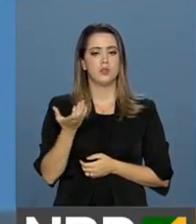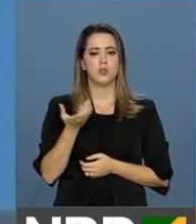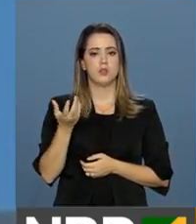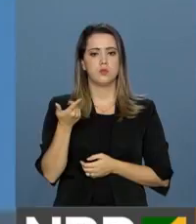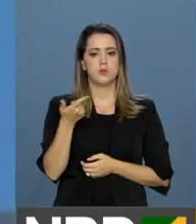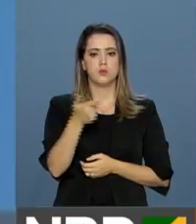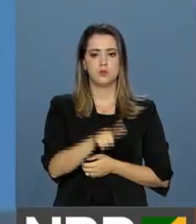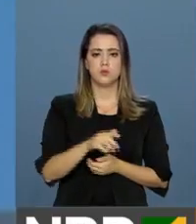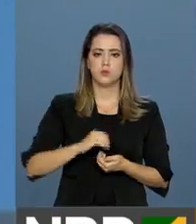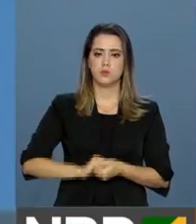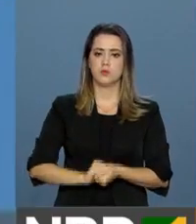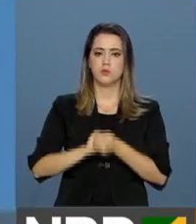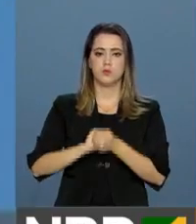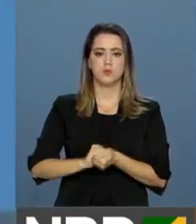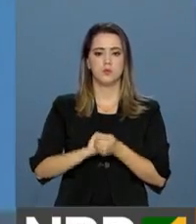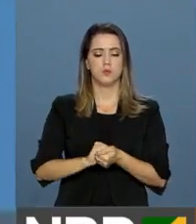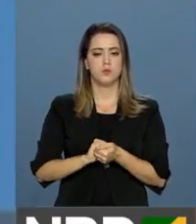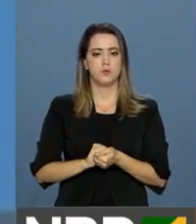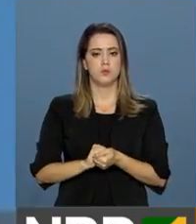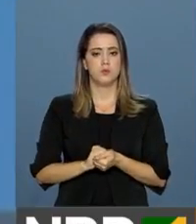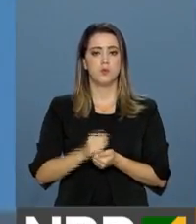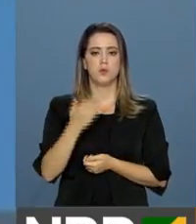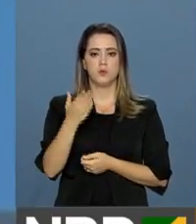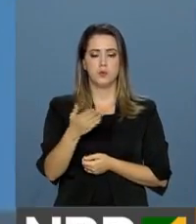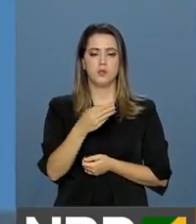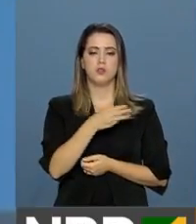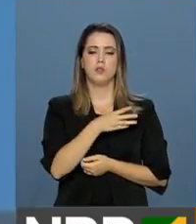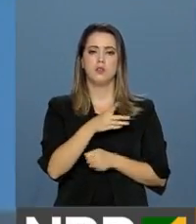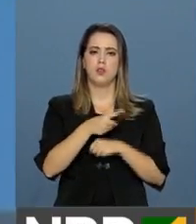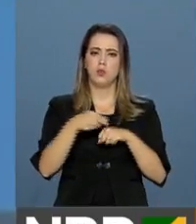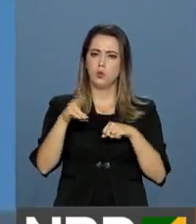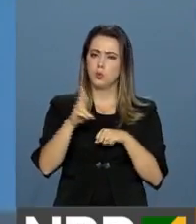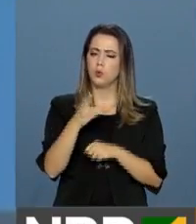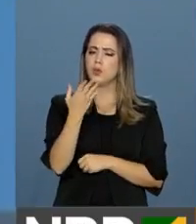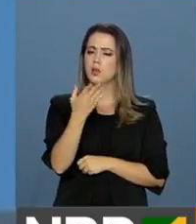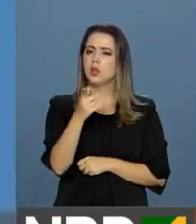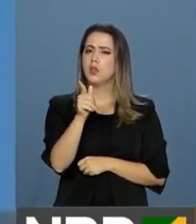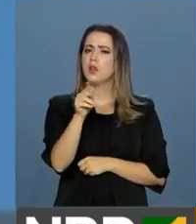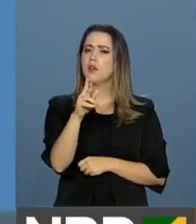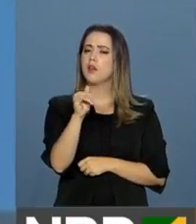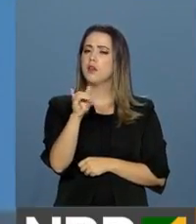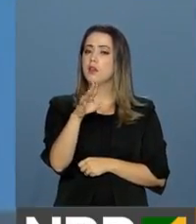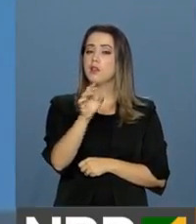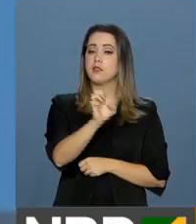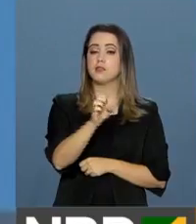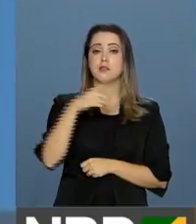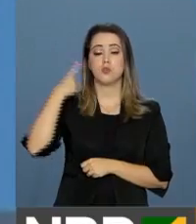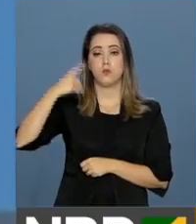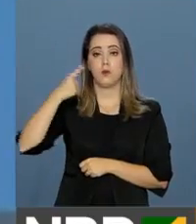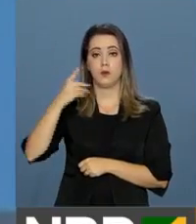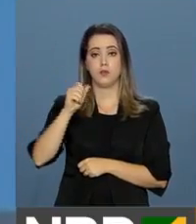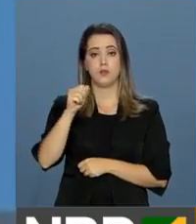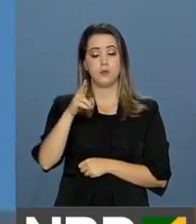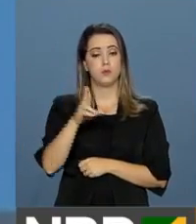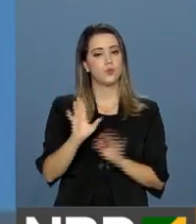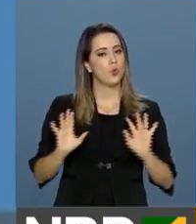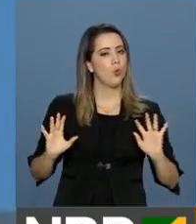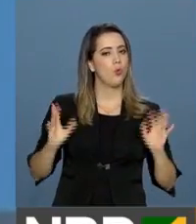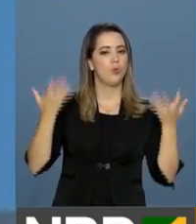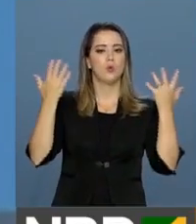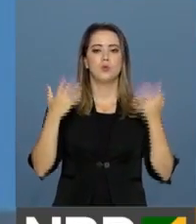vez cumprimentar a cantora grace cumprimentar a todos os colegas comemorar